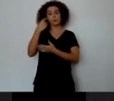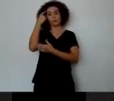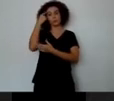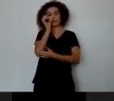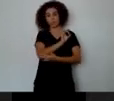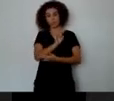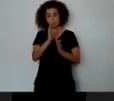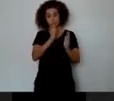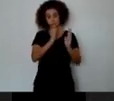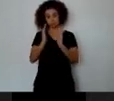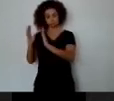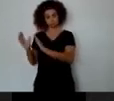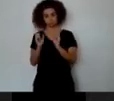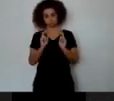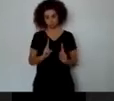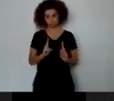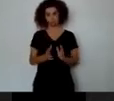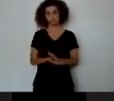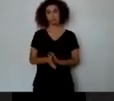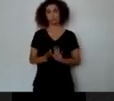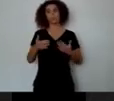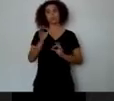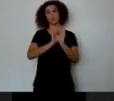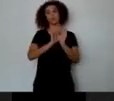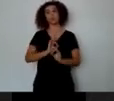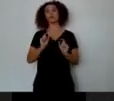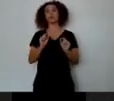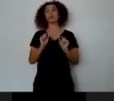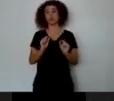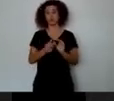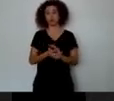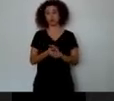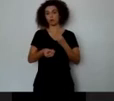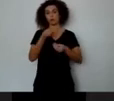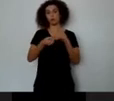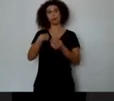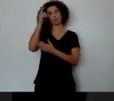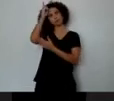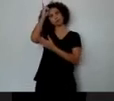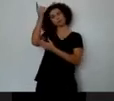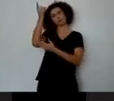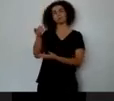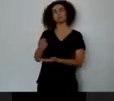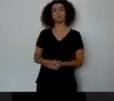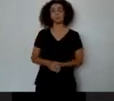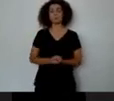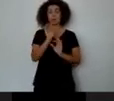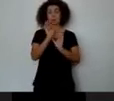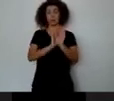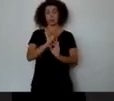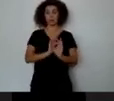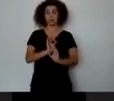construção. Então, o que é esse projeto e de onde surgiu a ideia, né? Esse projeto ele tem a intenção